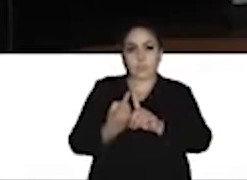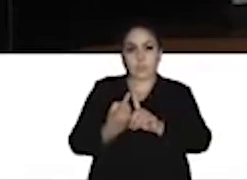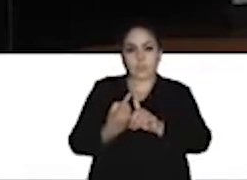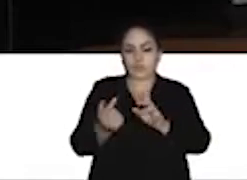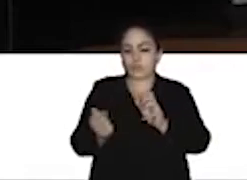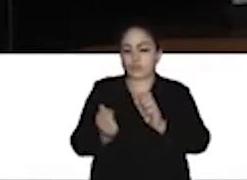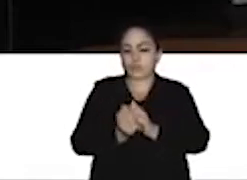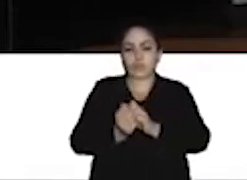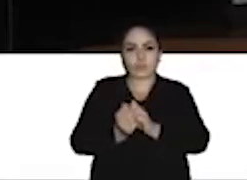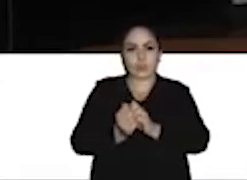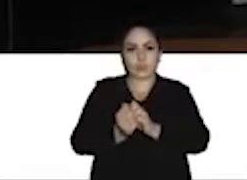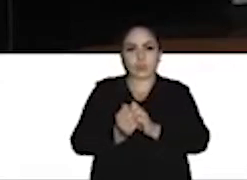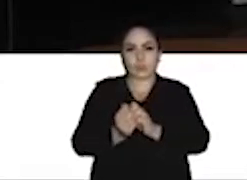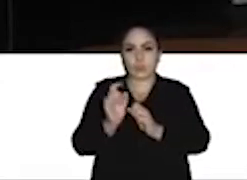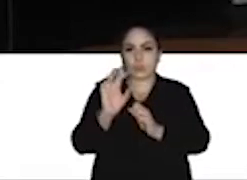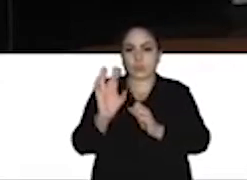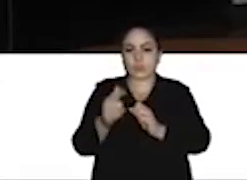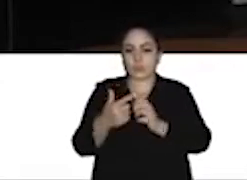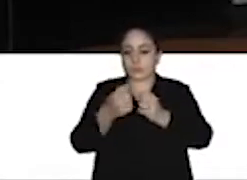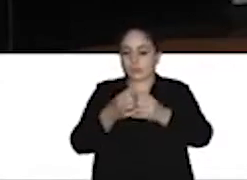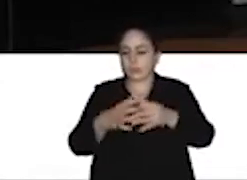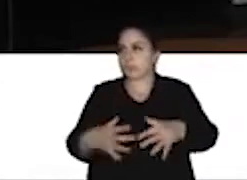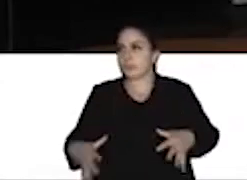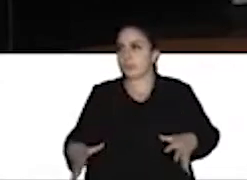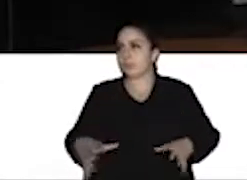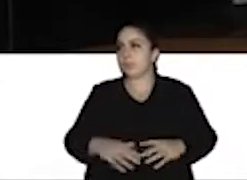corressem juntos num só derrame.